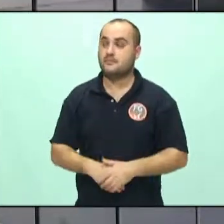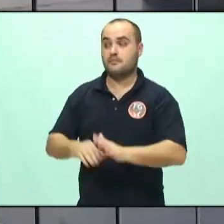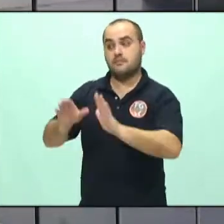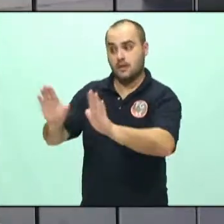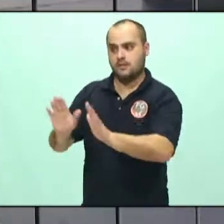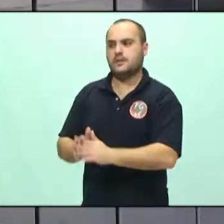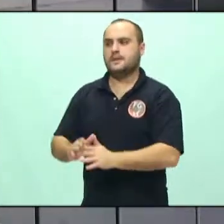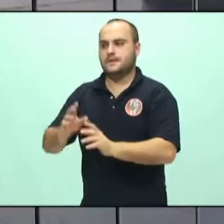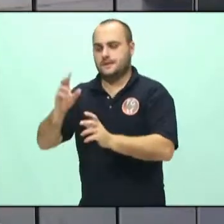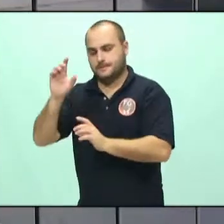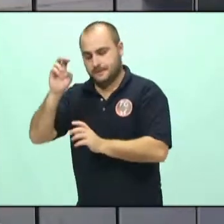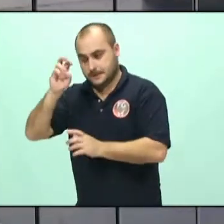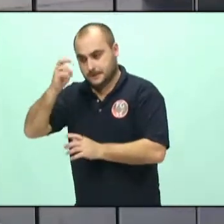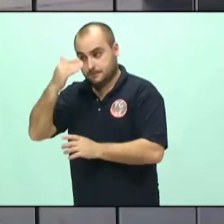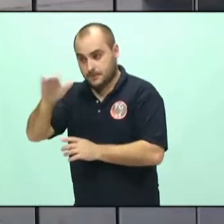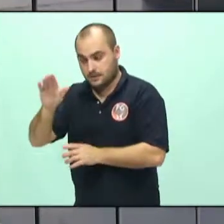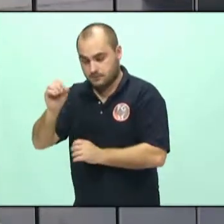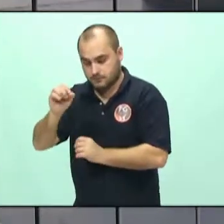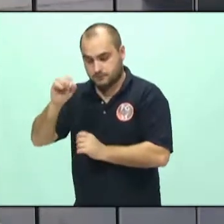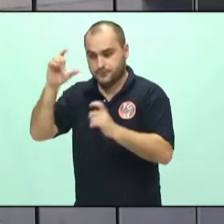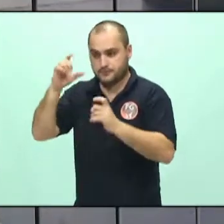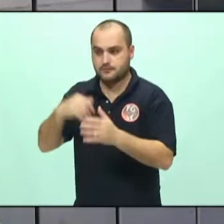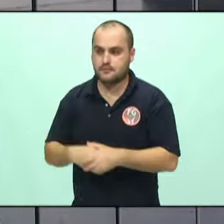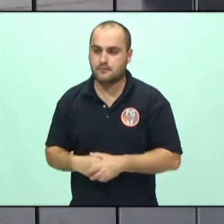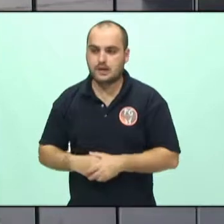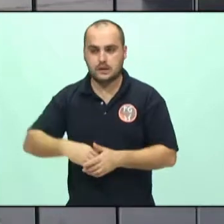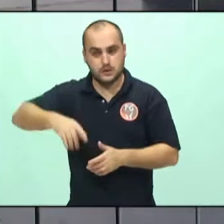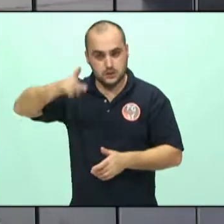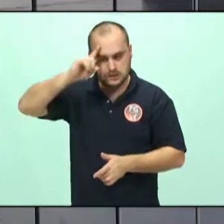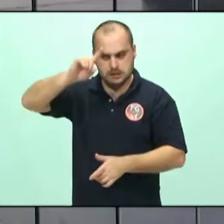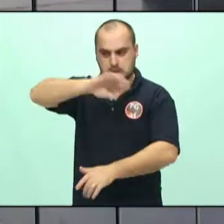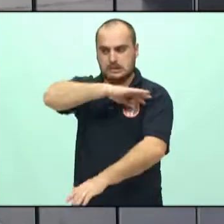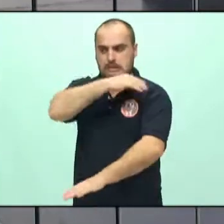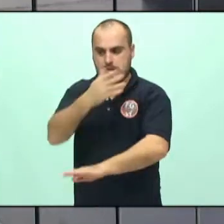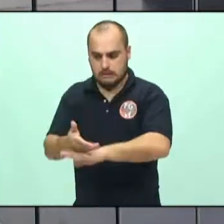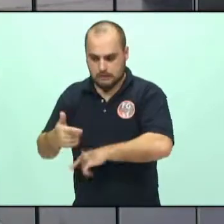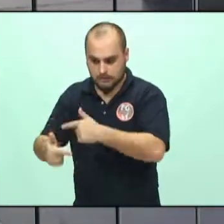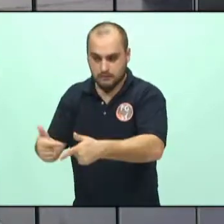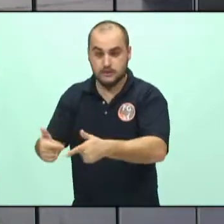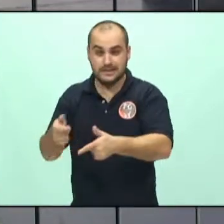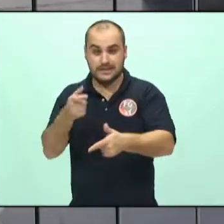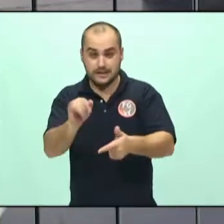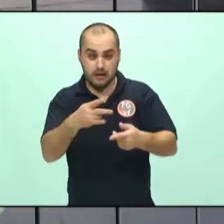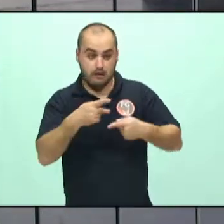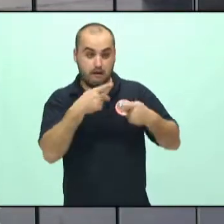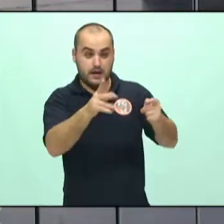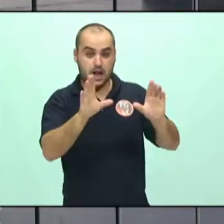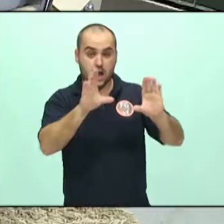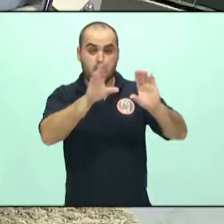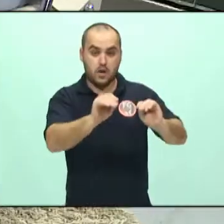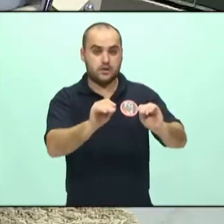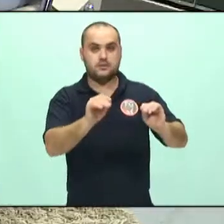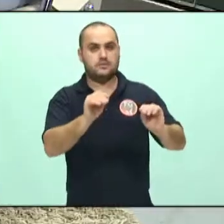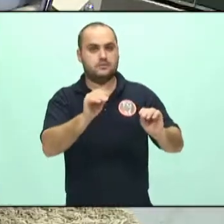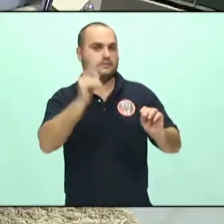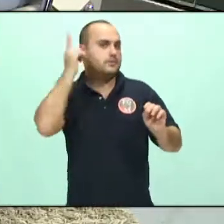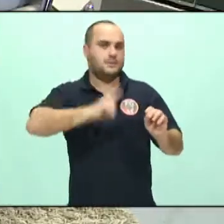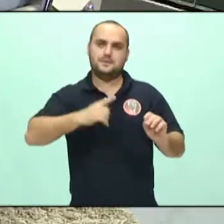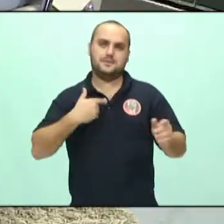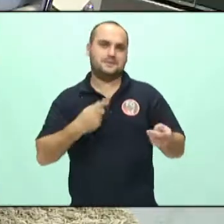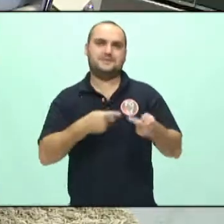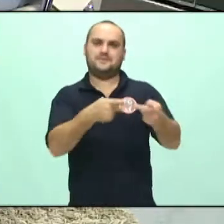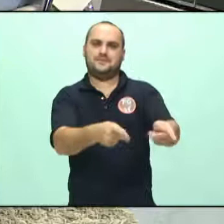tem atividade o dia inteiro. Aí se eu for também nas atividades todas que me convidam à noite... Não tem como, né? Não tem como.